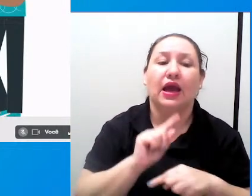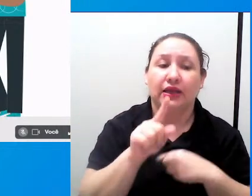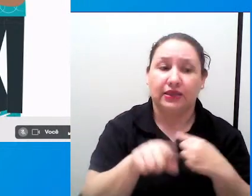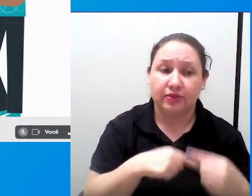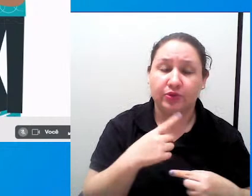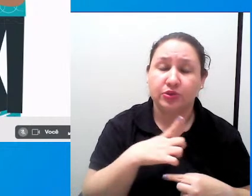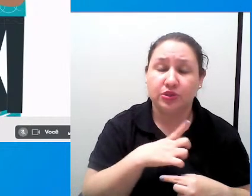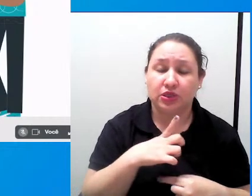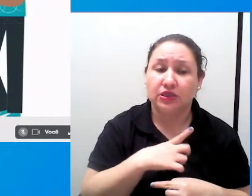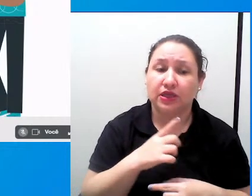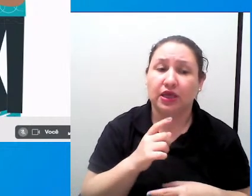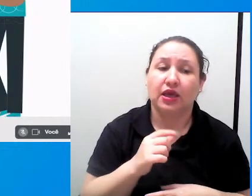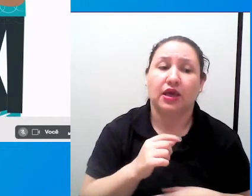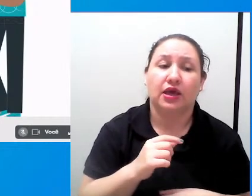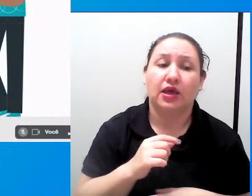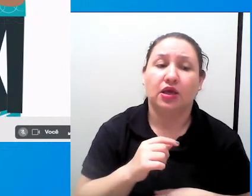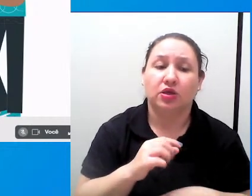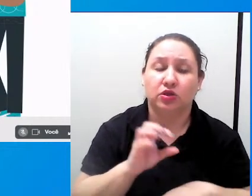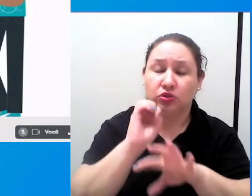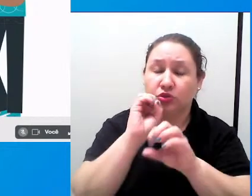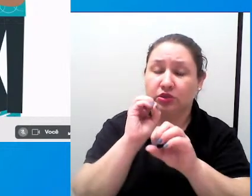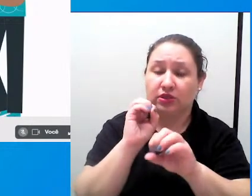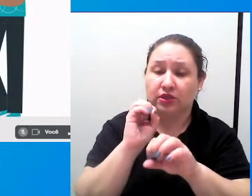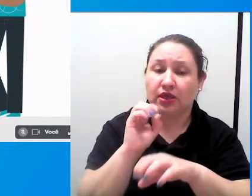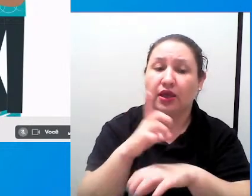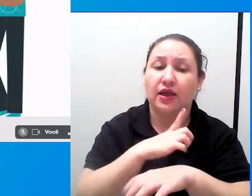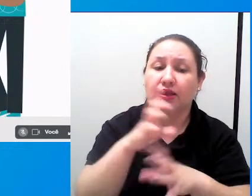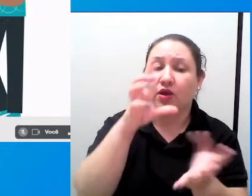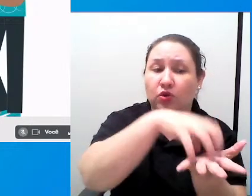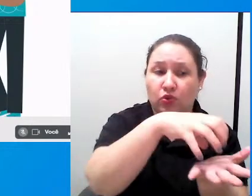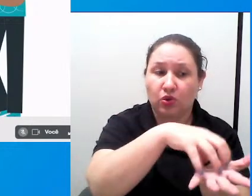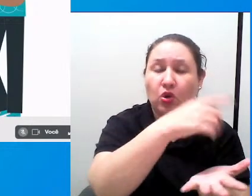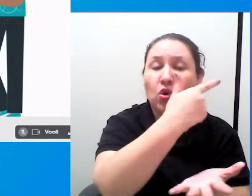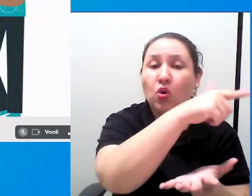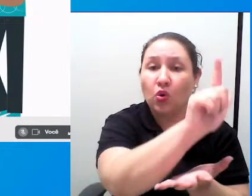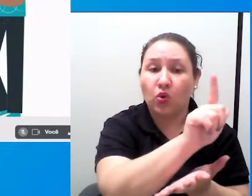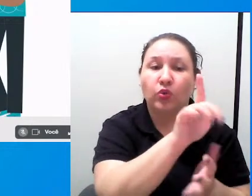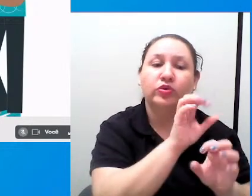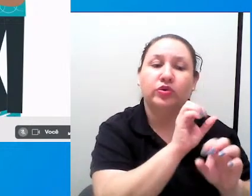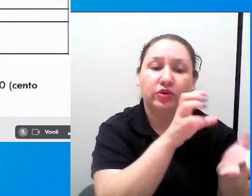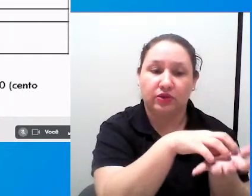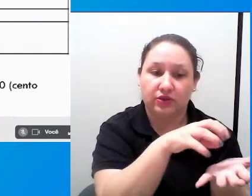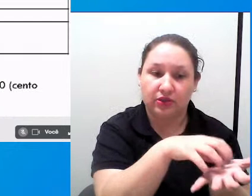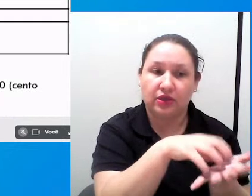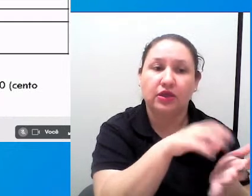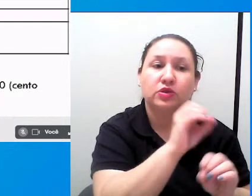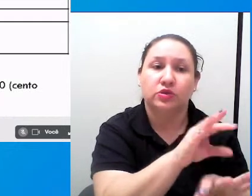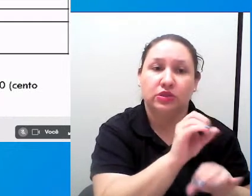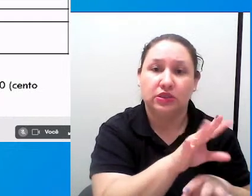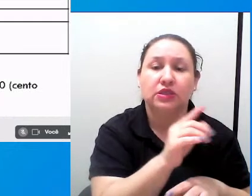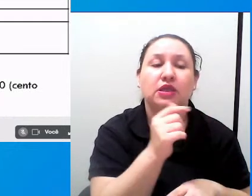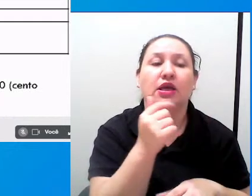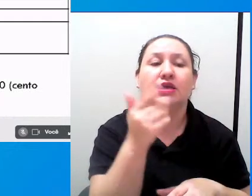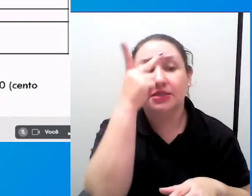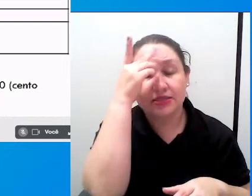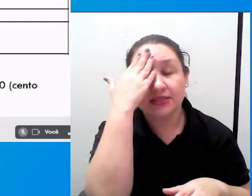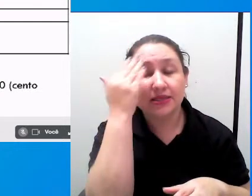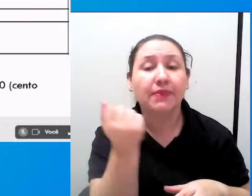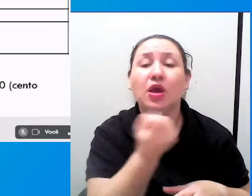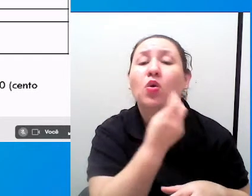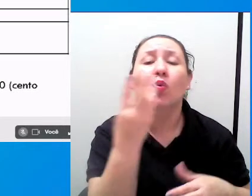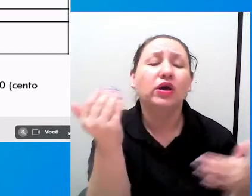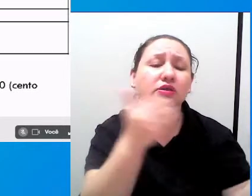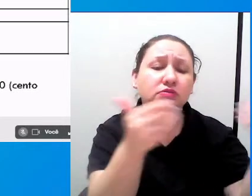ensino, a gente tem um diário, a gente tem encontros semanais e a gente tem essa frequência com esses estudantes. Bom, aqui é como ficou